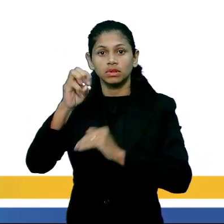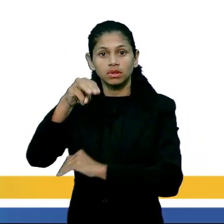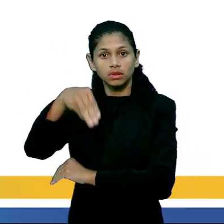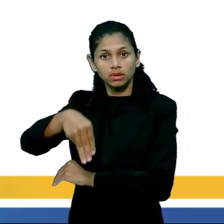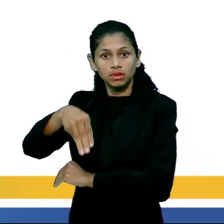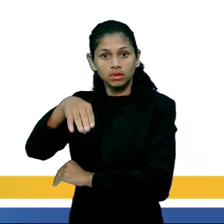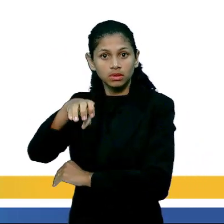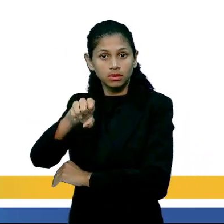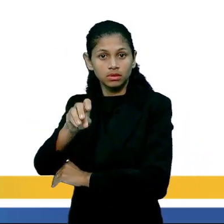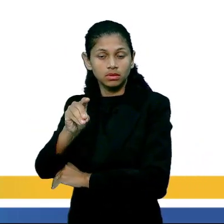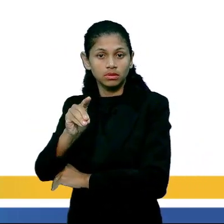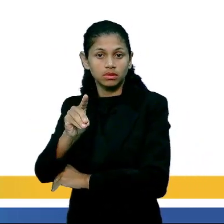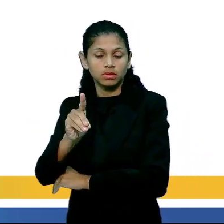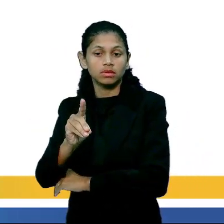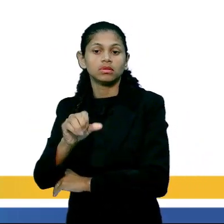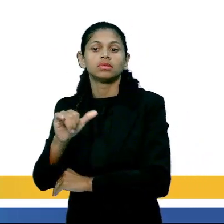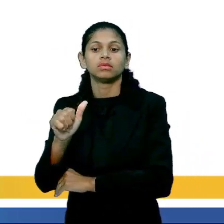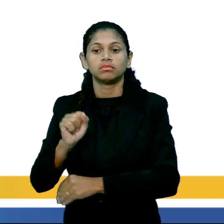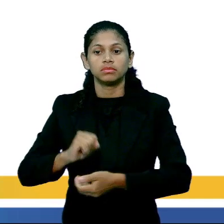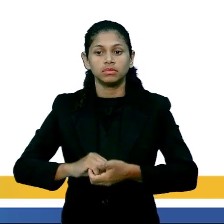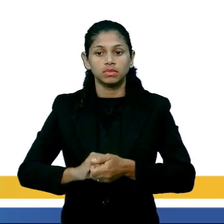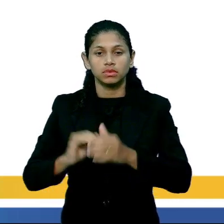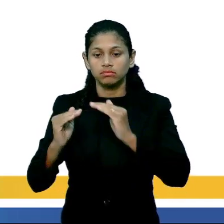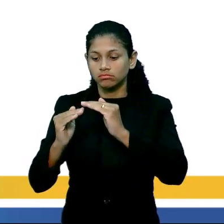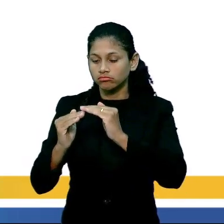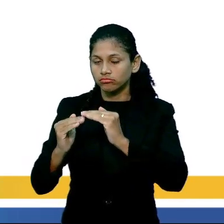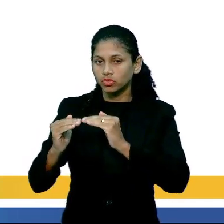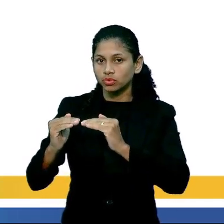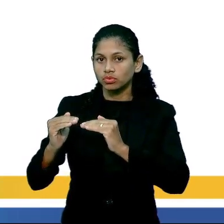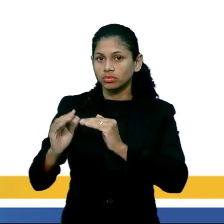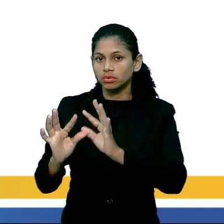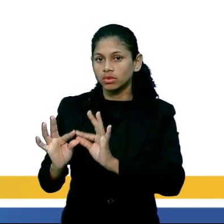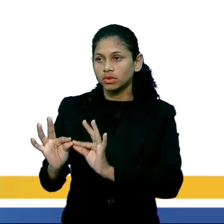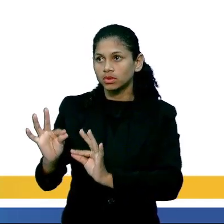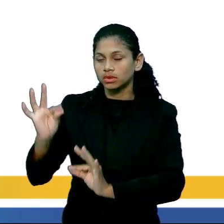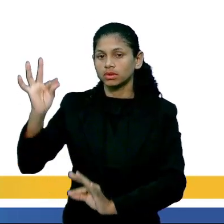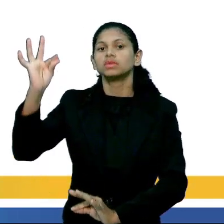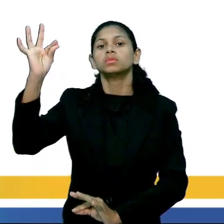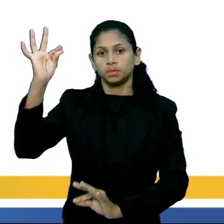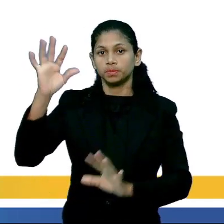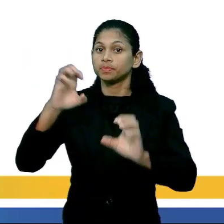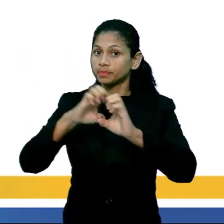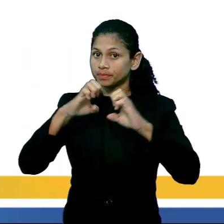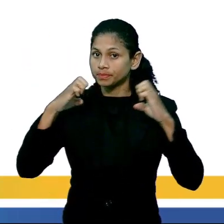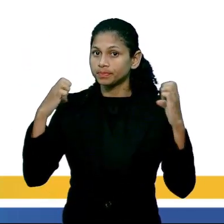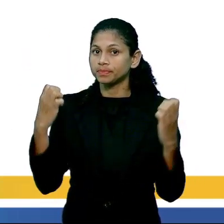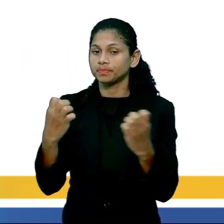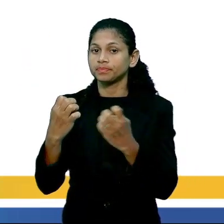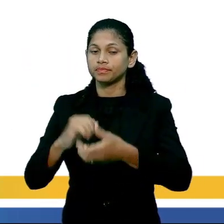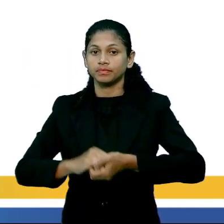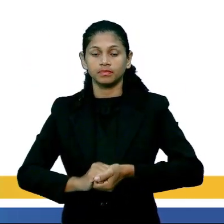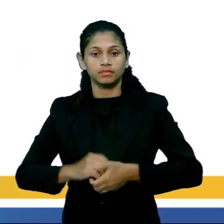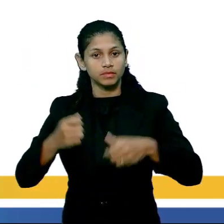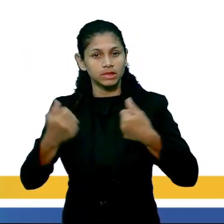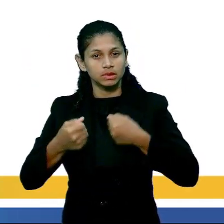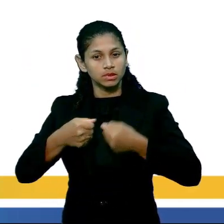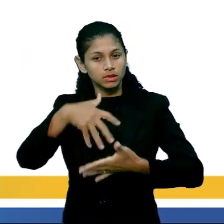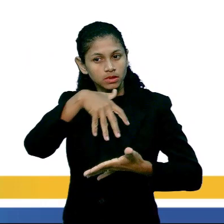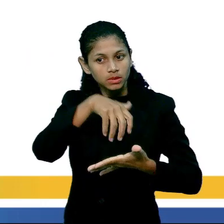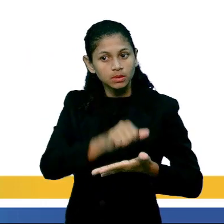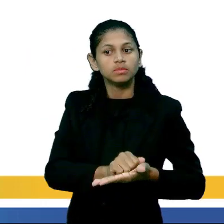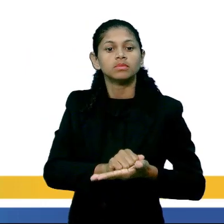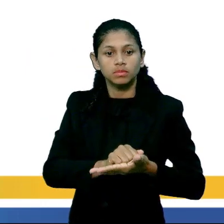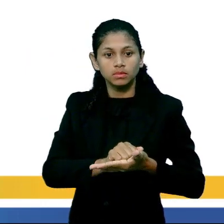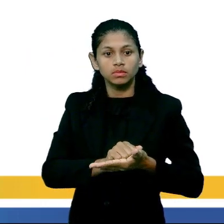das estaturas da equipe ele fixará a média das estaturas para